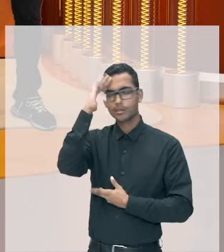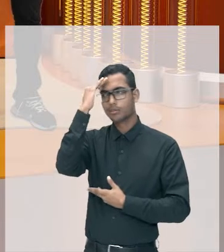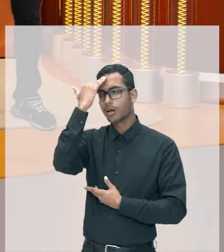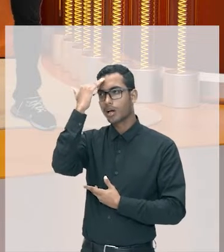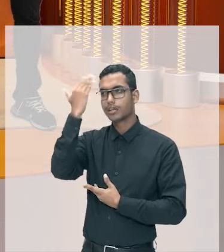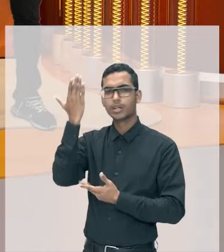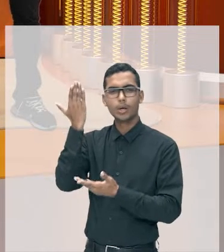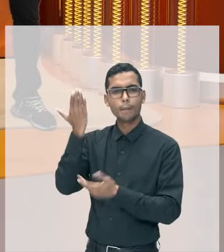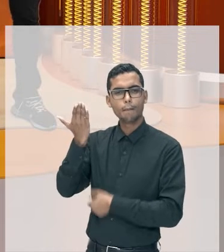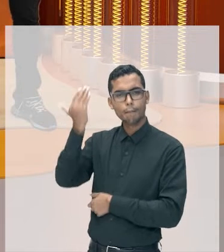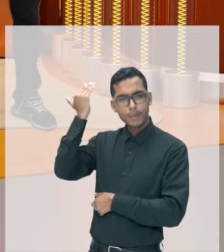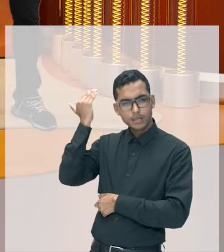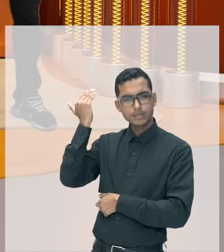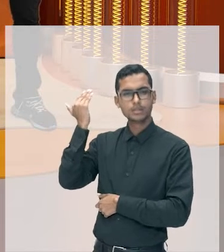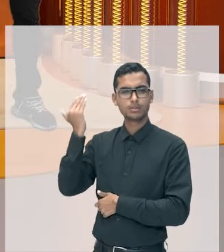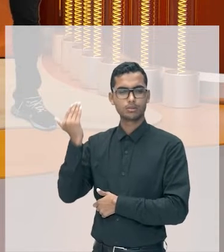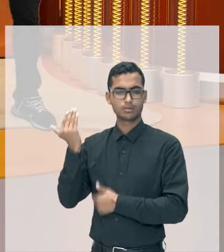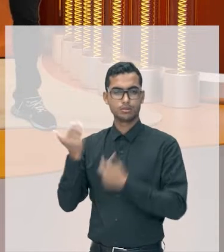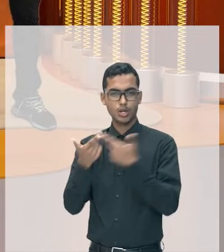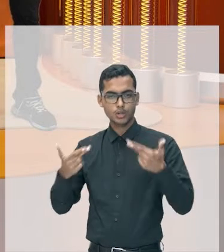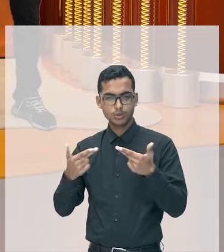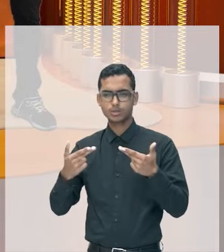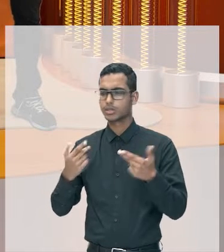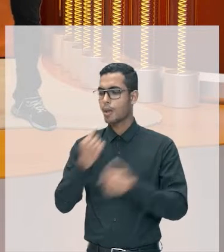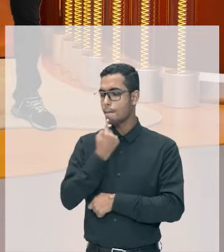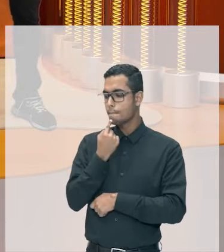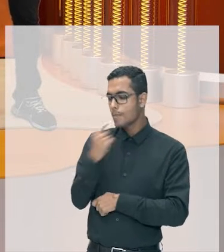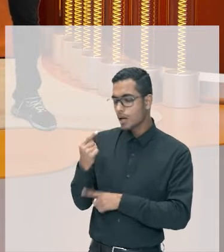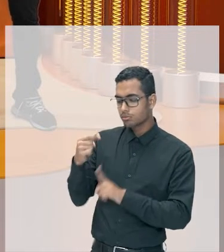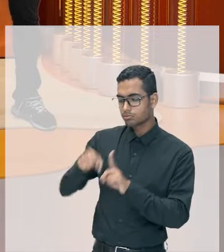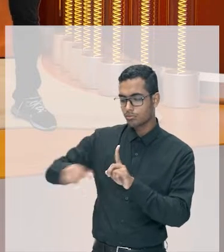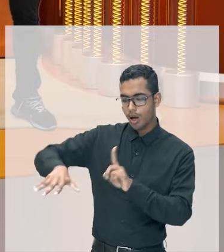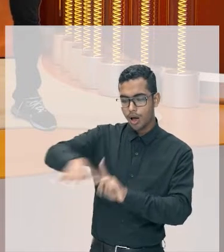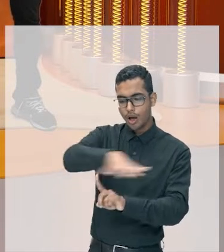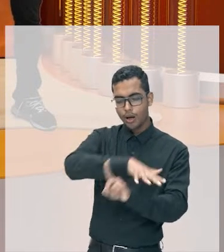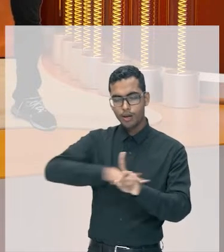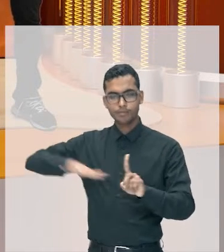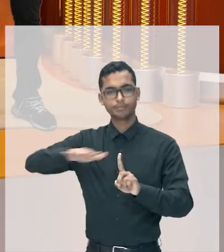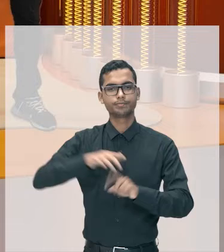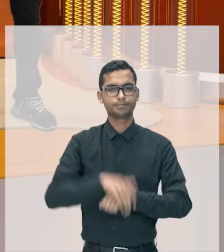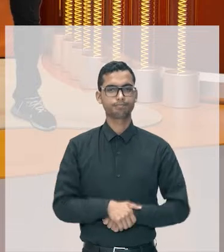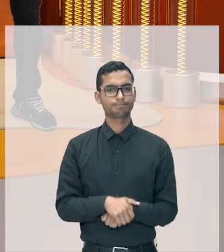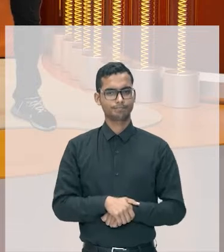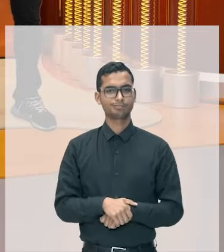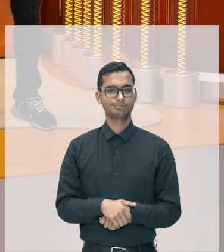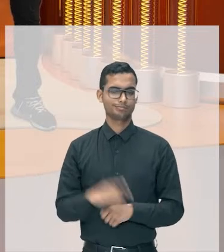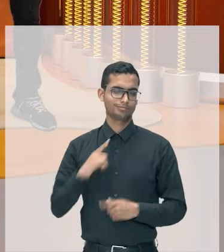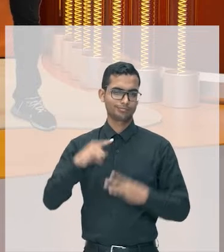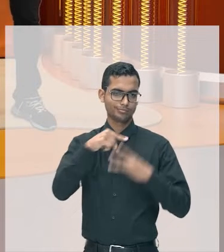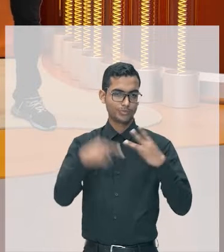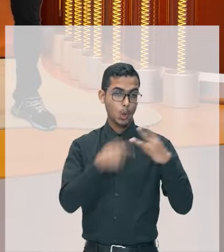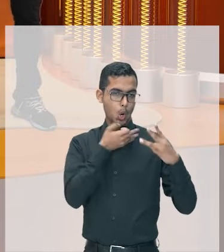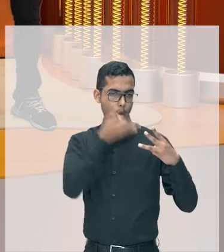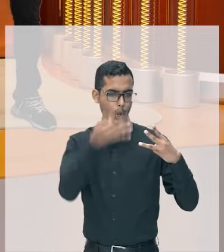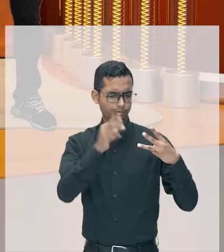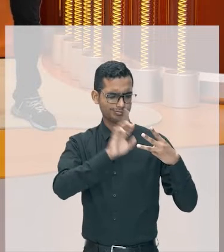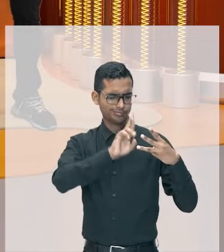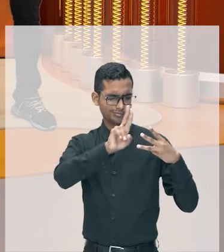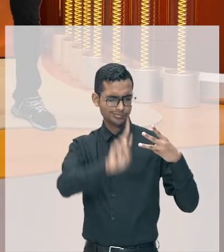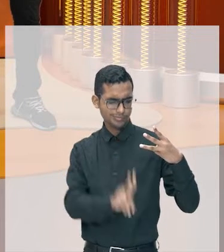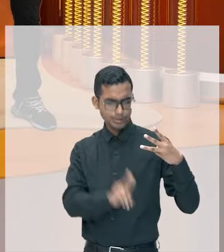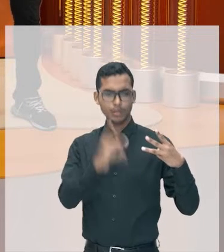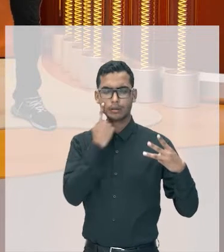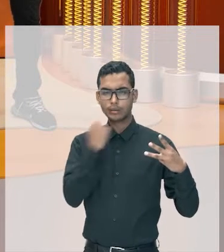com base no que tem por perto. Então, existe aí essa divergência, essas falas diferentes sobre como os